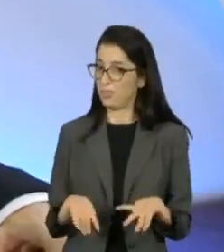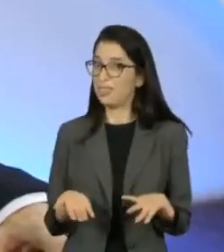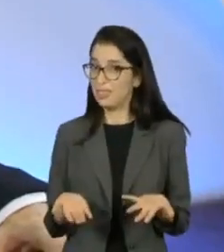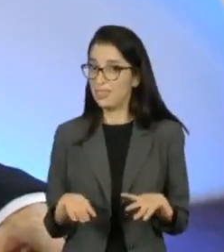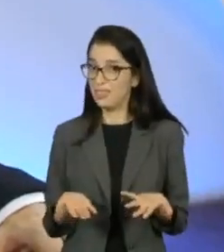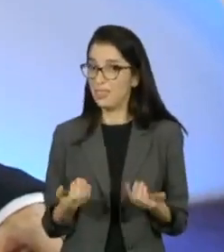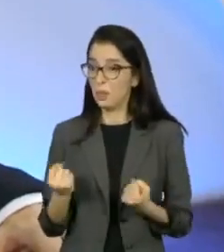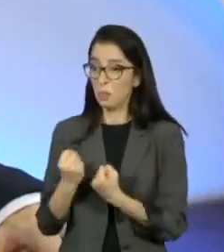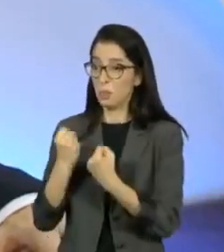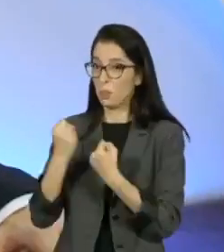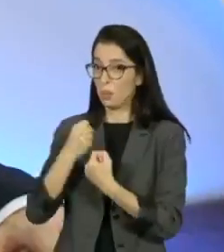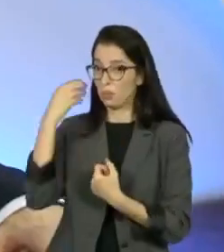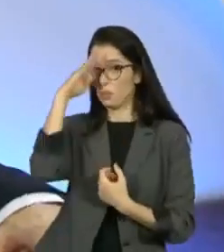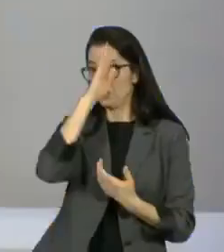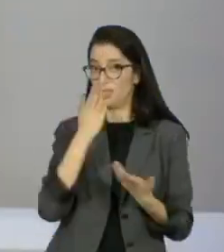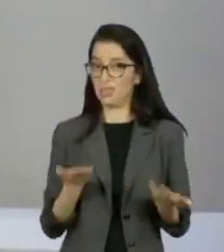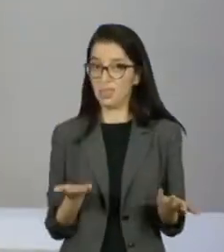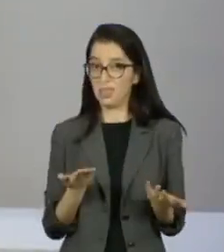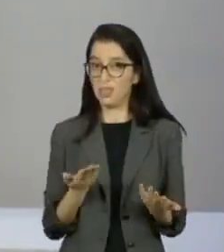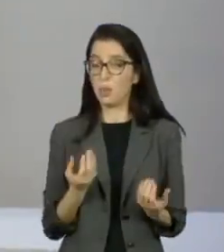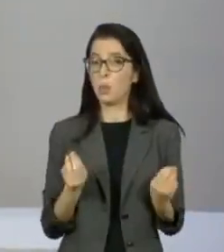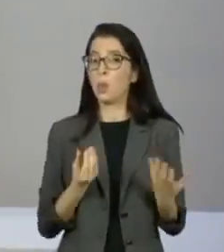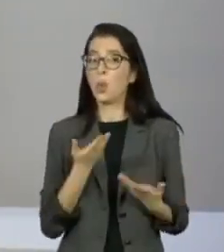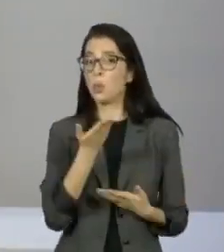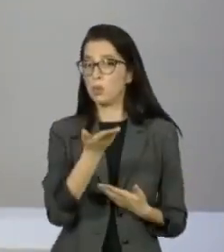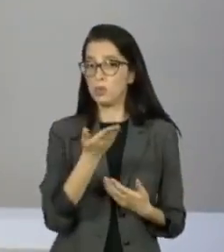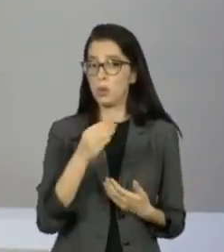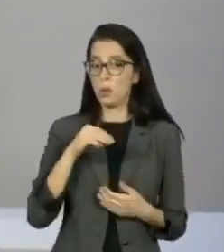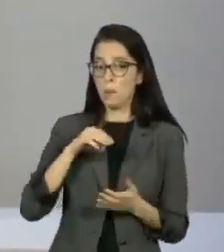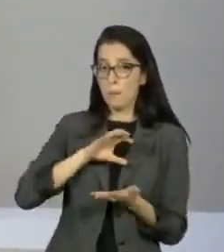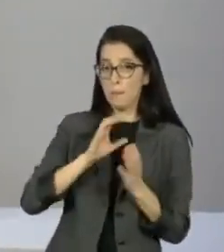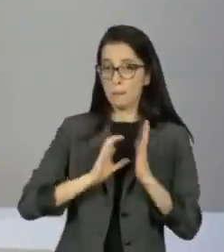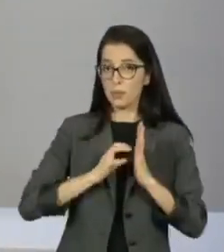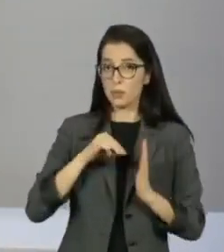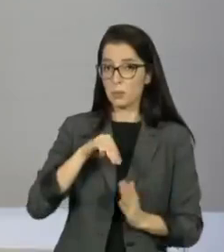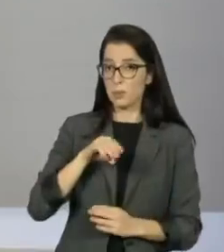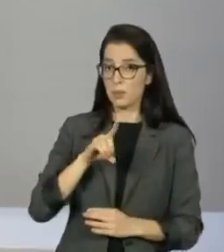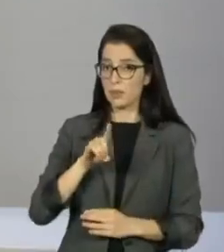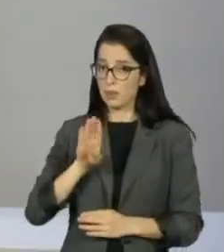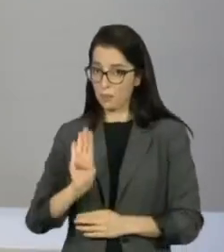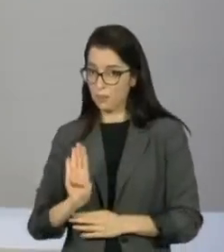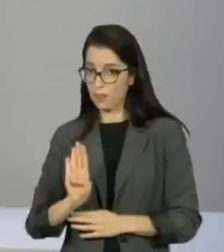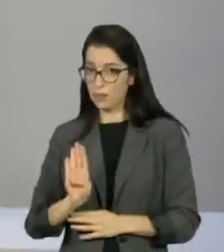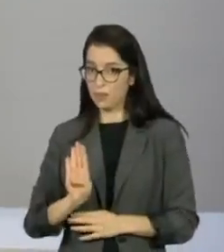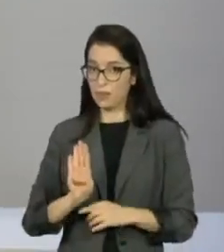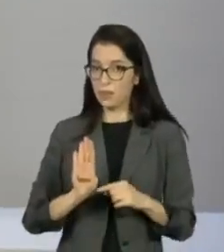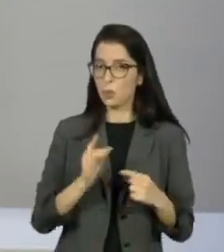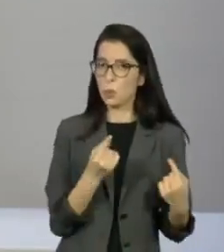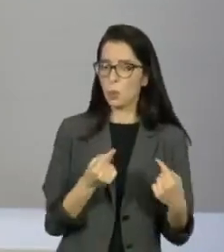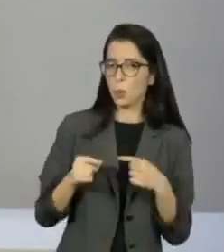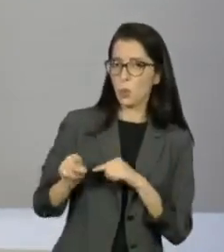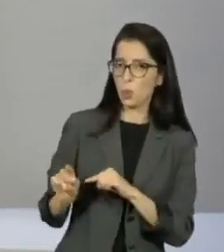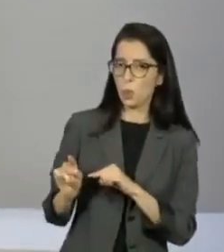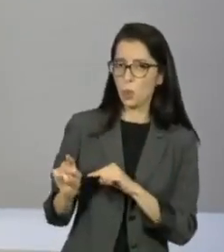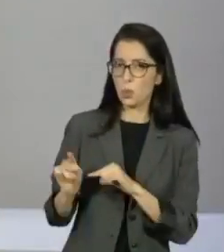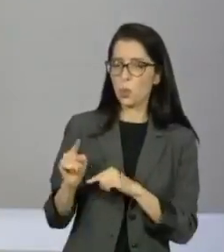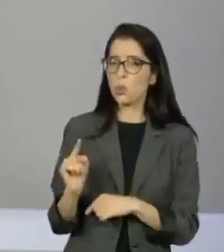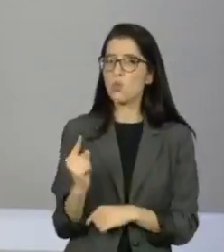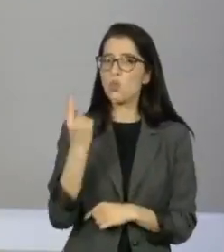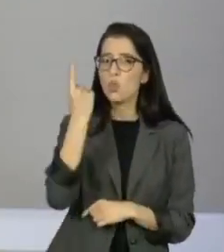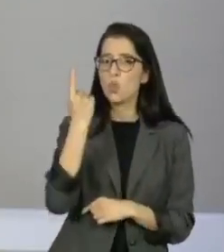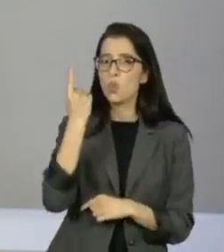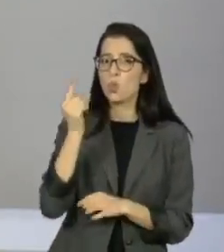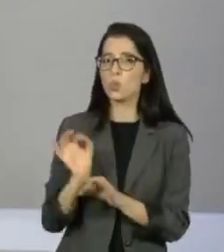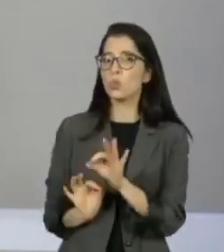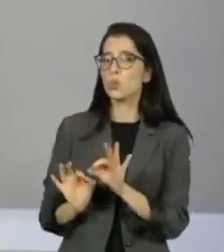Senado ou na Câmara atuaram de forma independente, questionando algum projeto do governo ou indo contra alguma proposta do governo, que